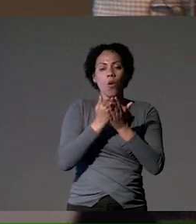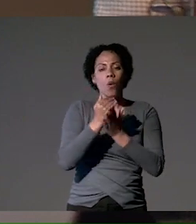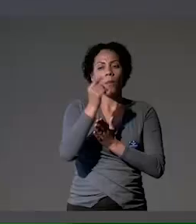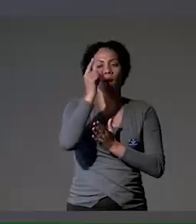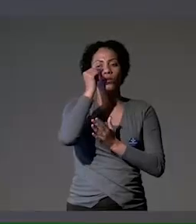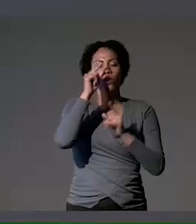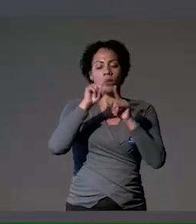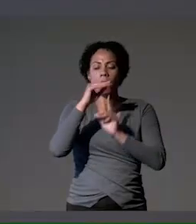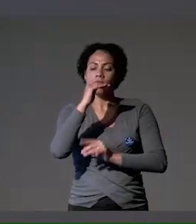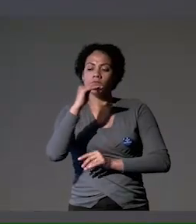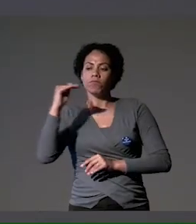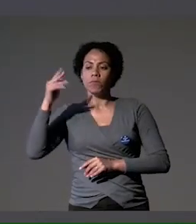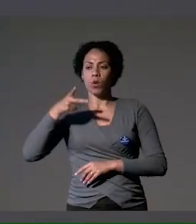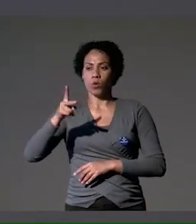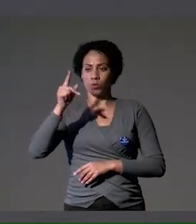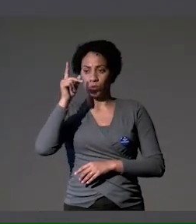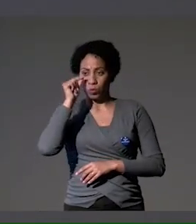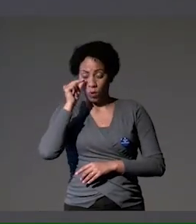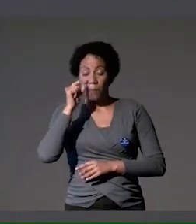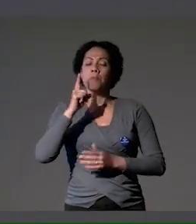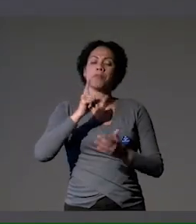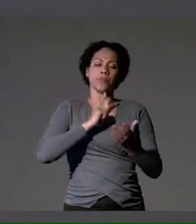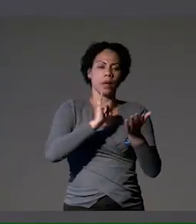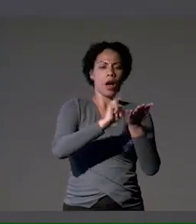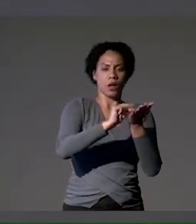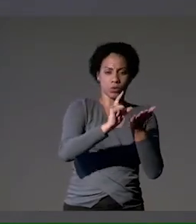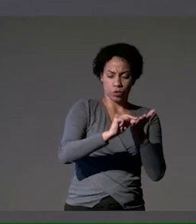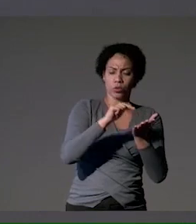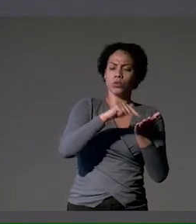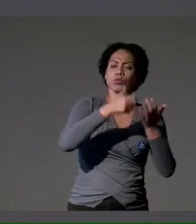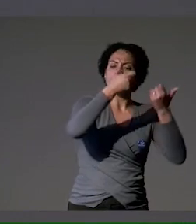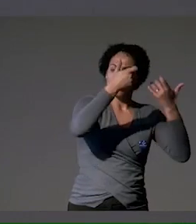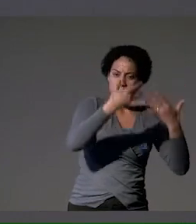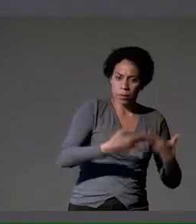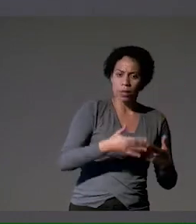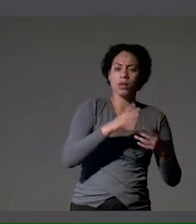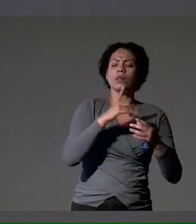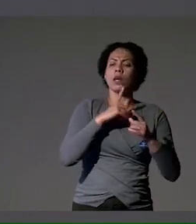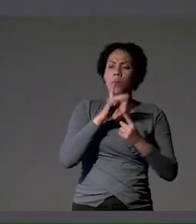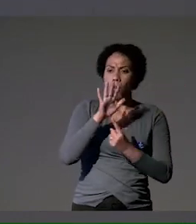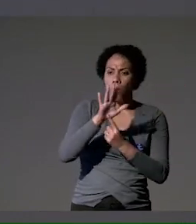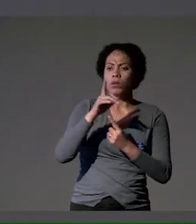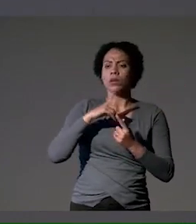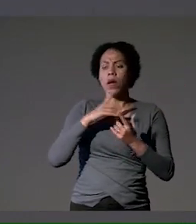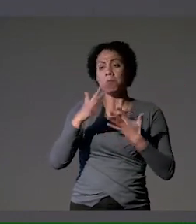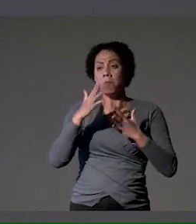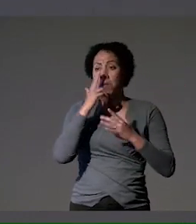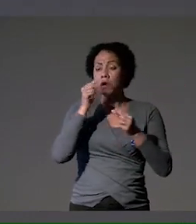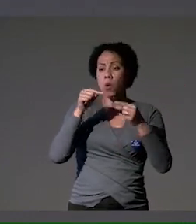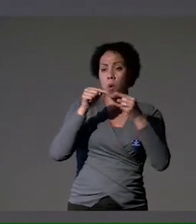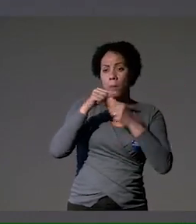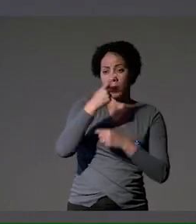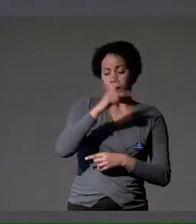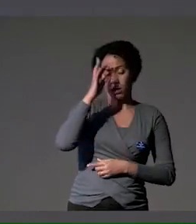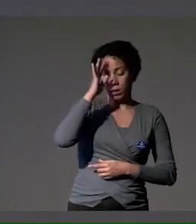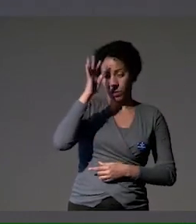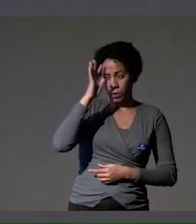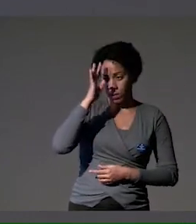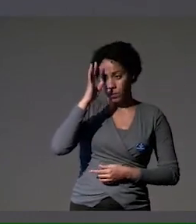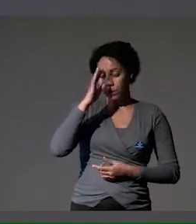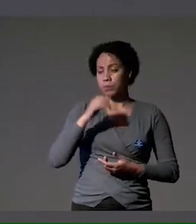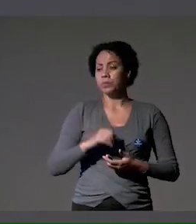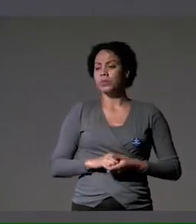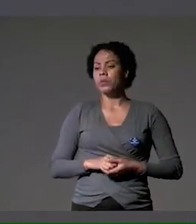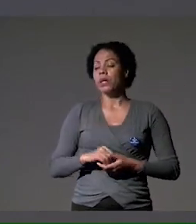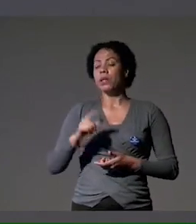sono. E tem artigos científicos lidando com isso e demonstrando que há alguma razoabilidade nessa teoria. E